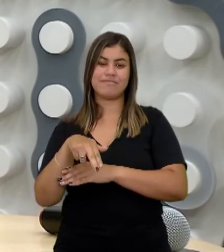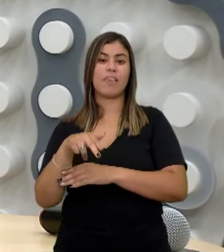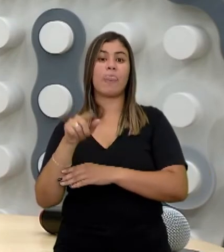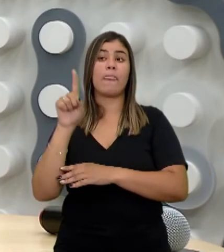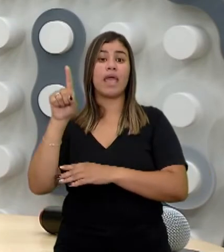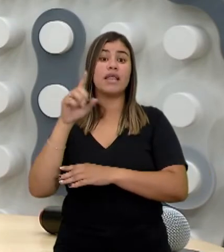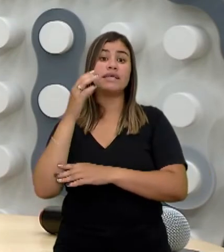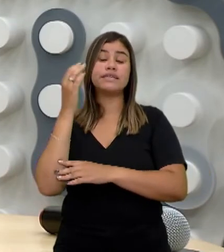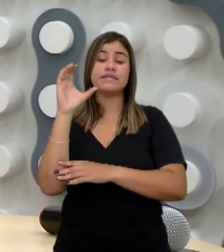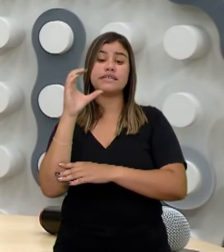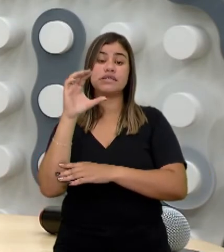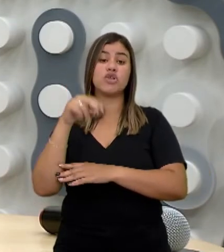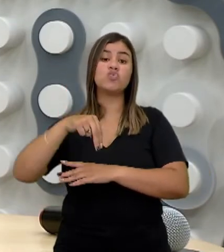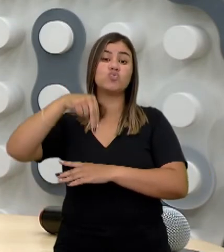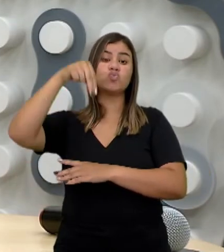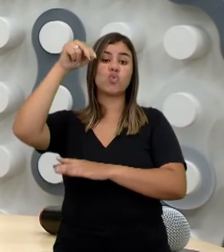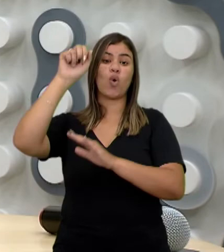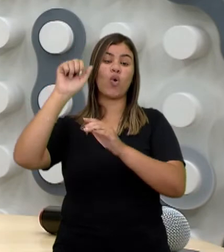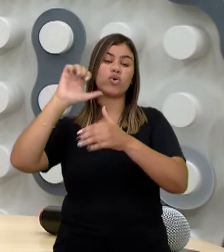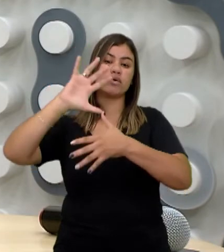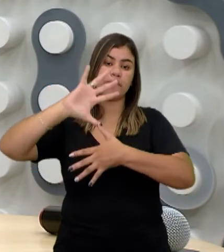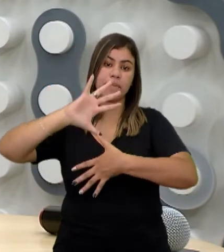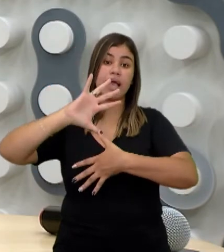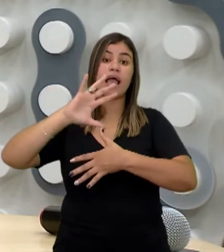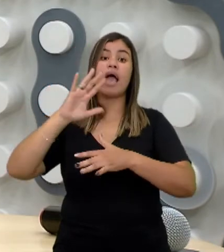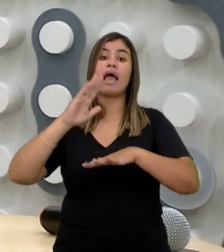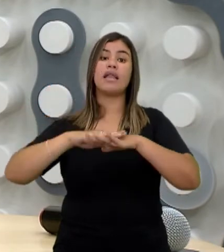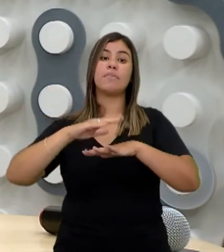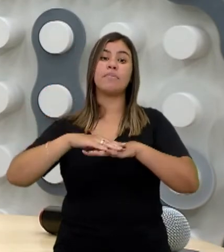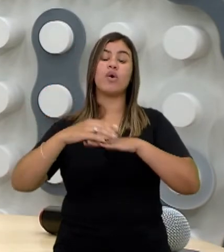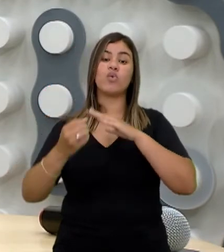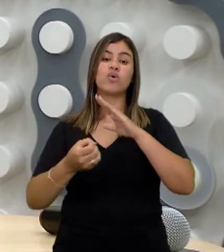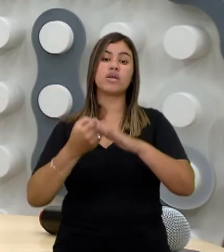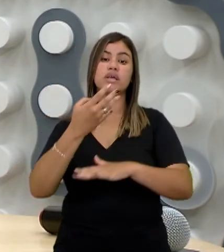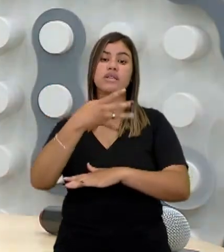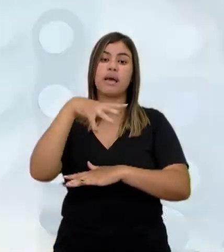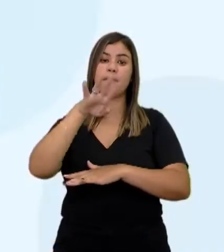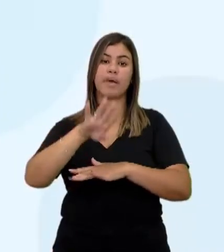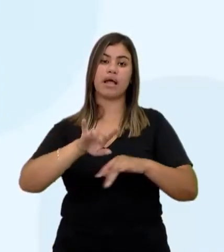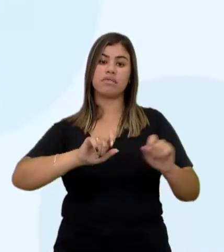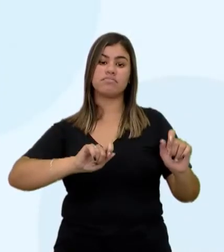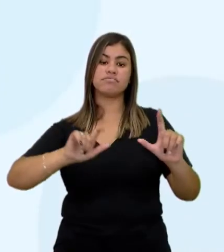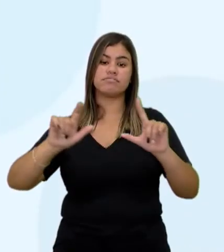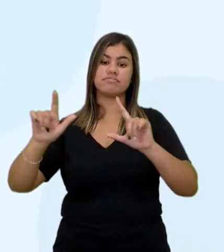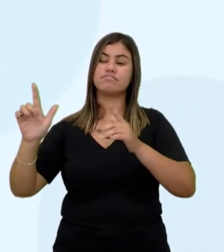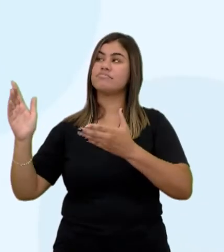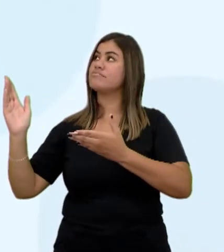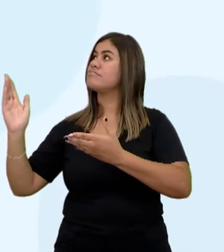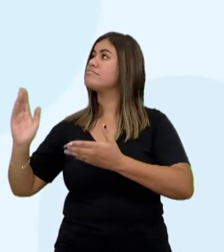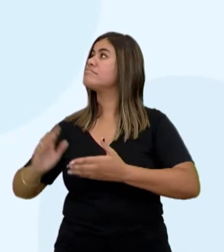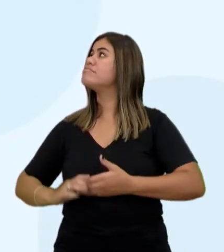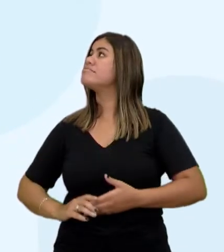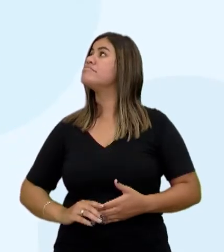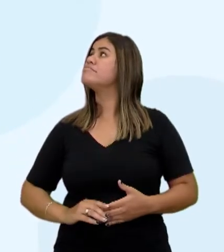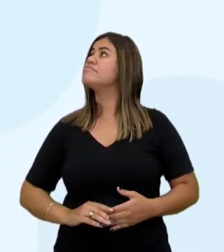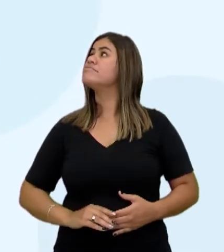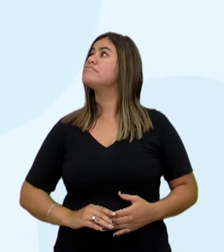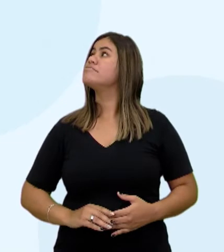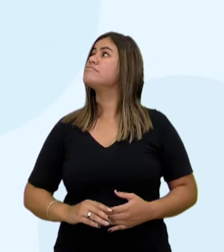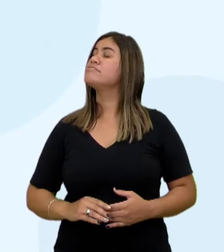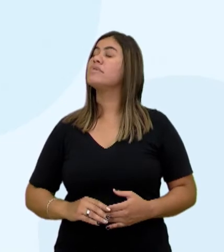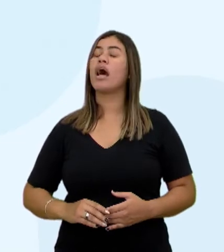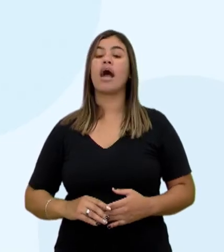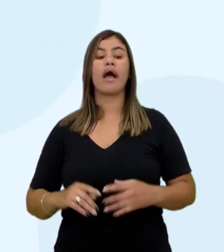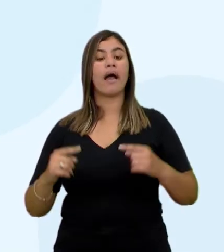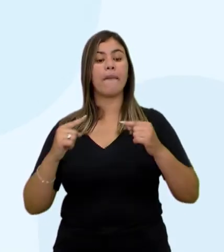E em 1996 ele elaborou uma tabela parecida com essa, né? Que eu vou colocar aí na tela para vocês. É uma tabela que o tempo geológico